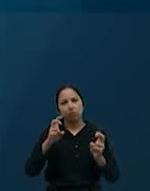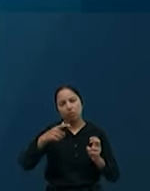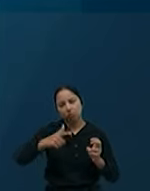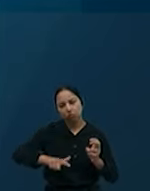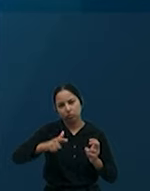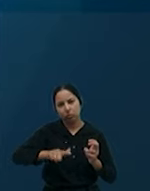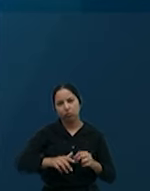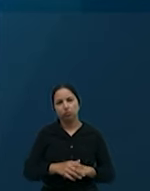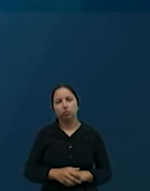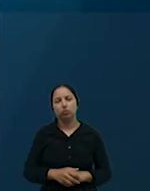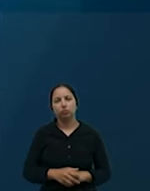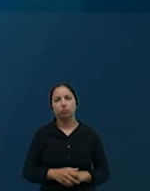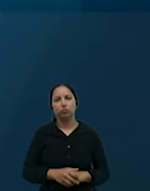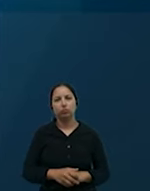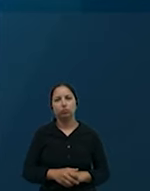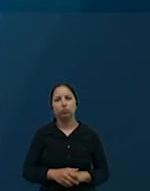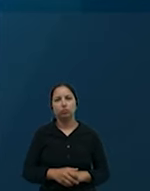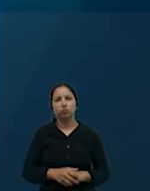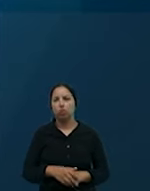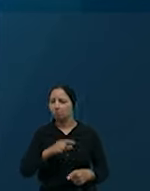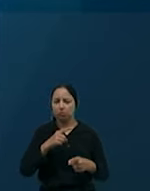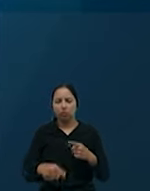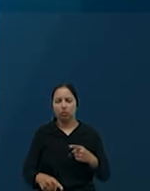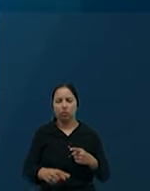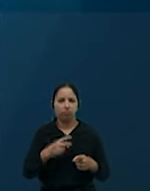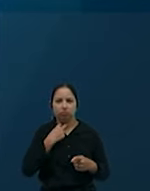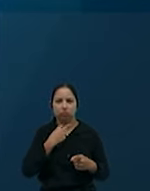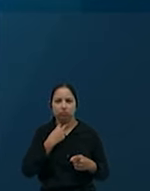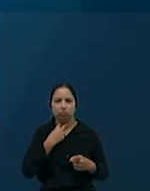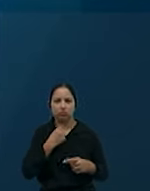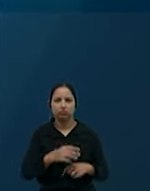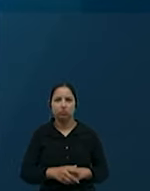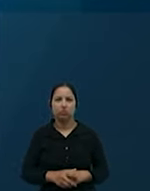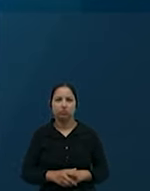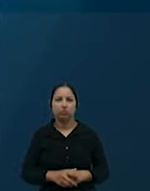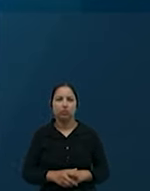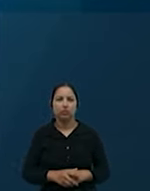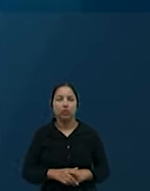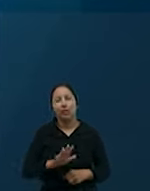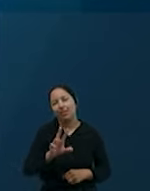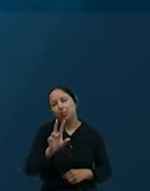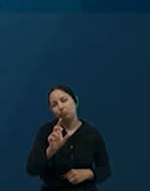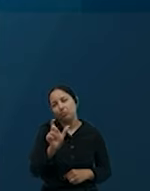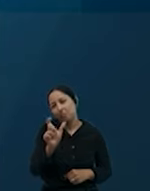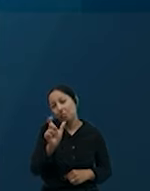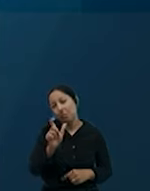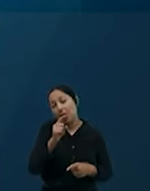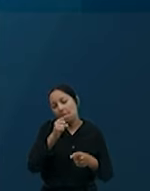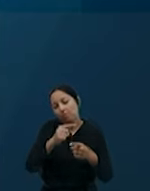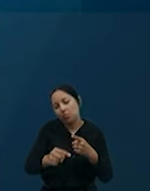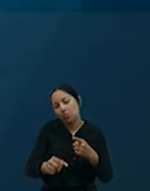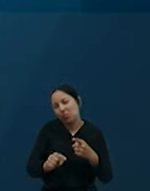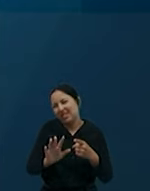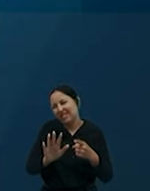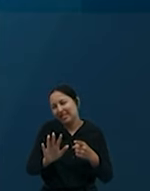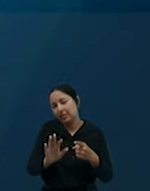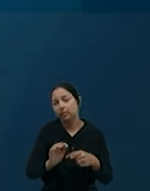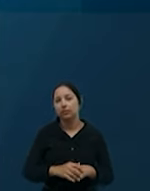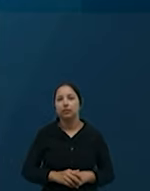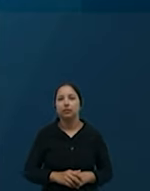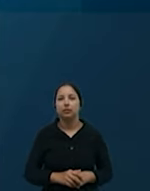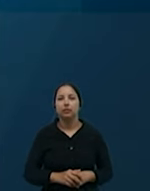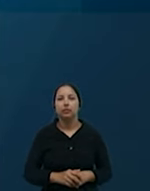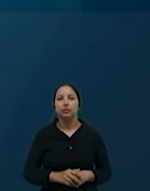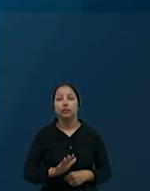repercussão geral que proíbe. Isso aí, de certa forma, estou usando um termo proibido de uma maneira muito, talvez muito peremptória, mas que ele diz, fora daquele prazo,